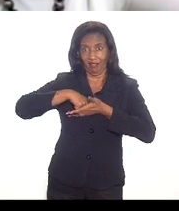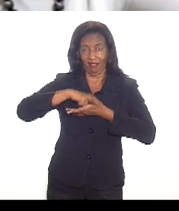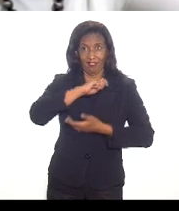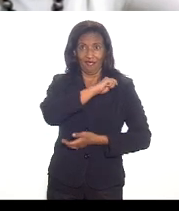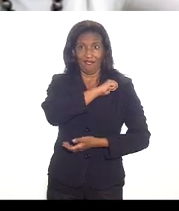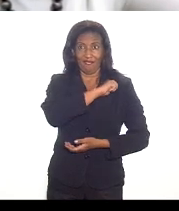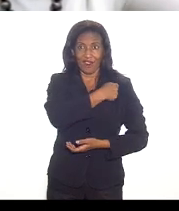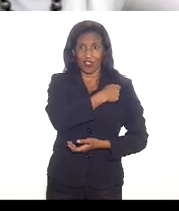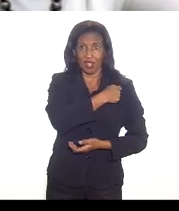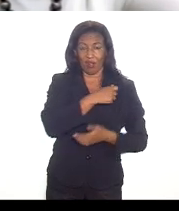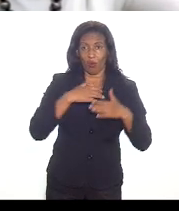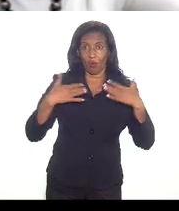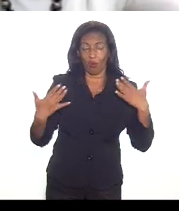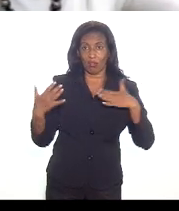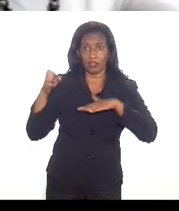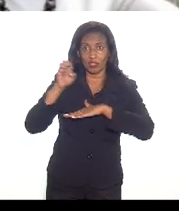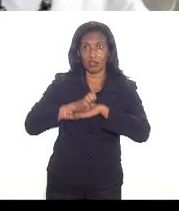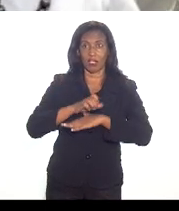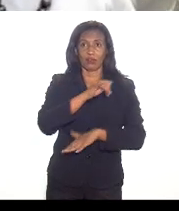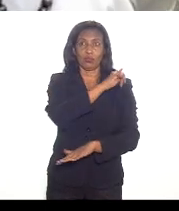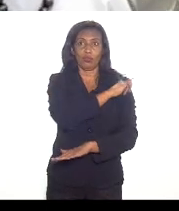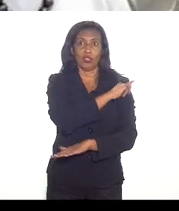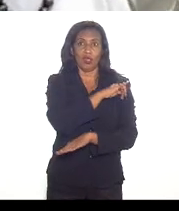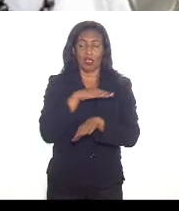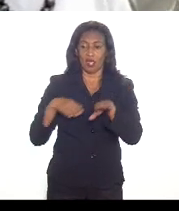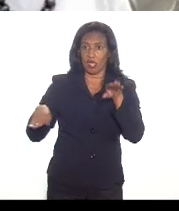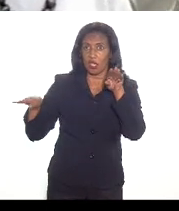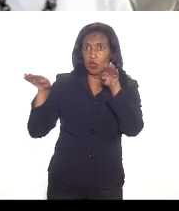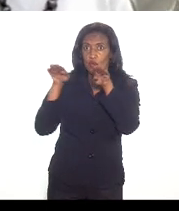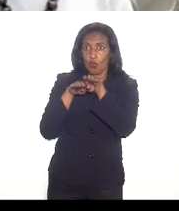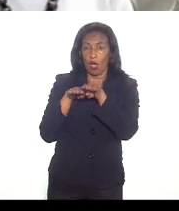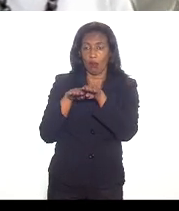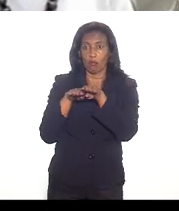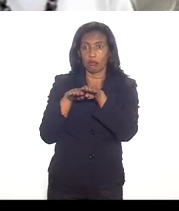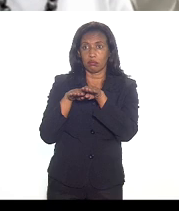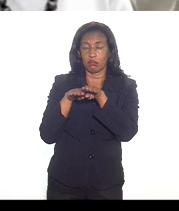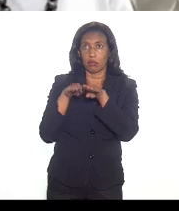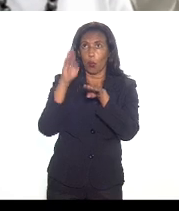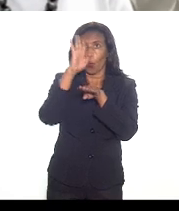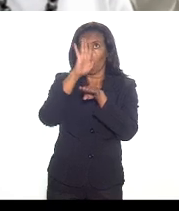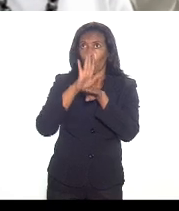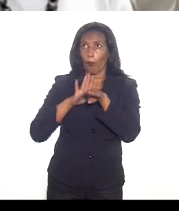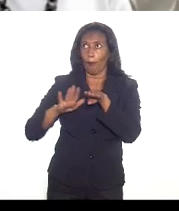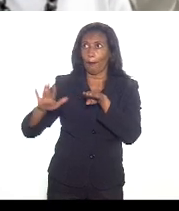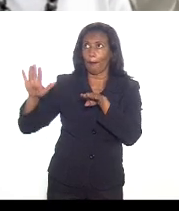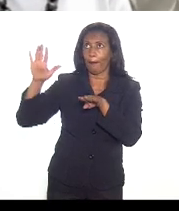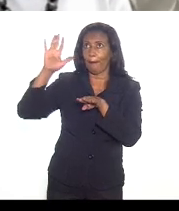o Estado do Rio de Janeiro, igual o país, não